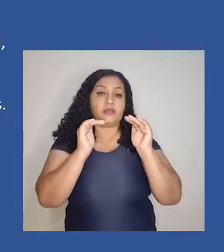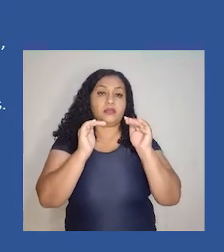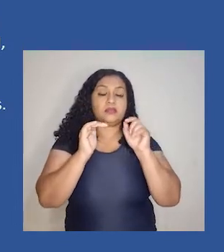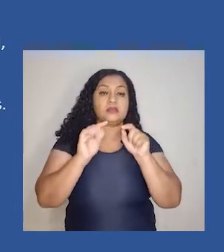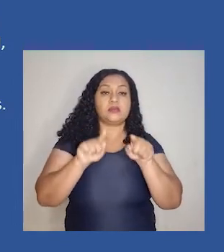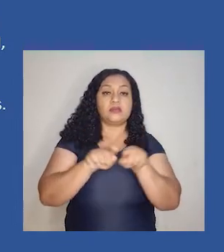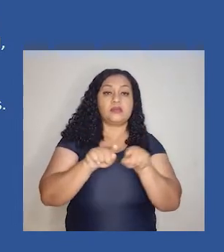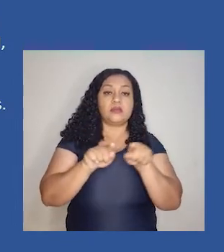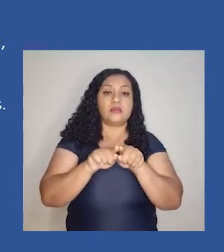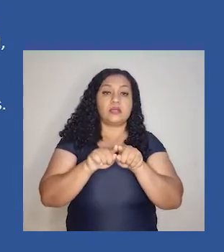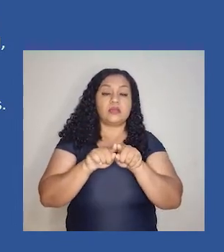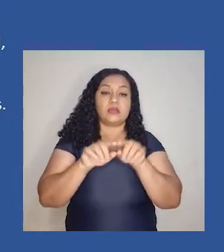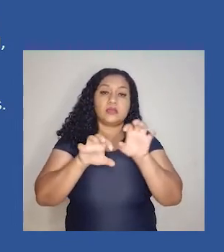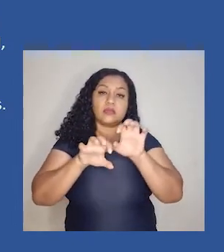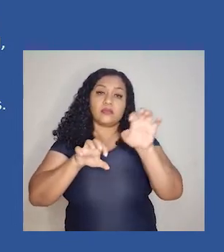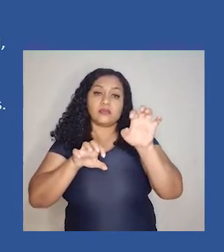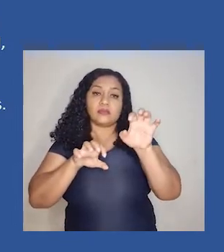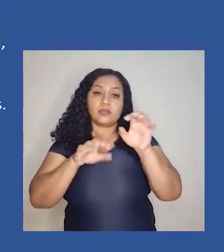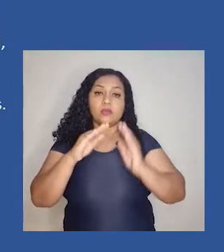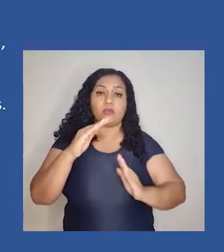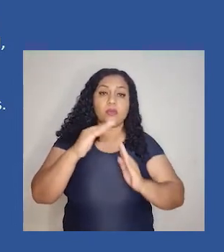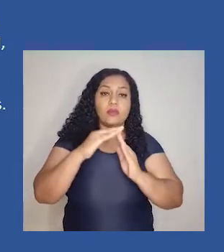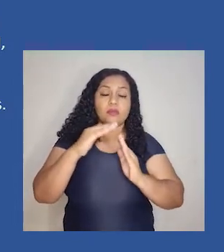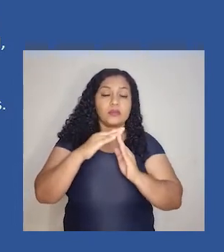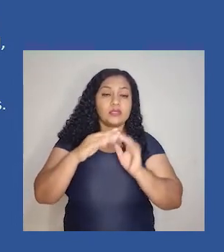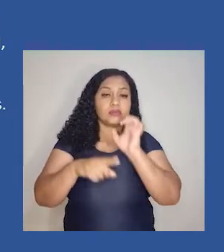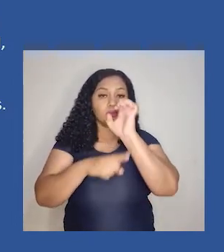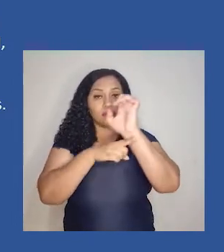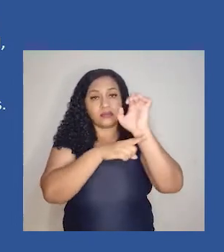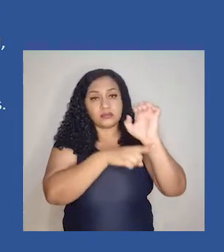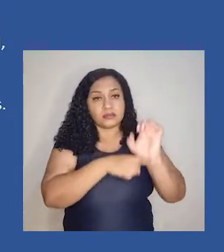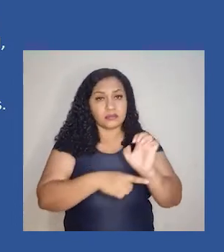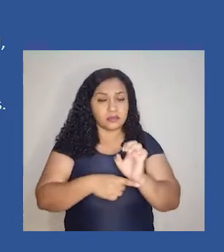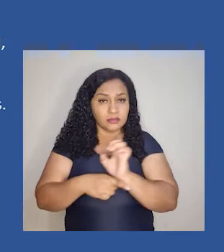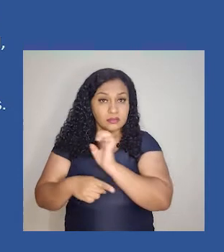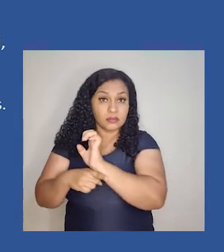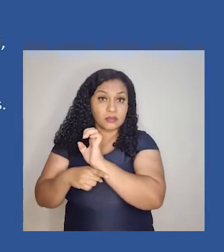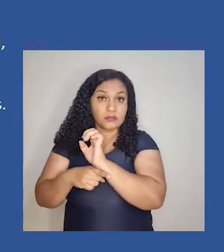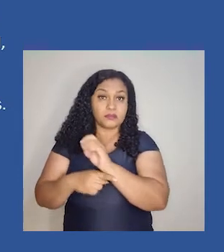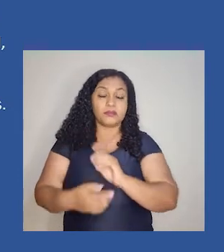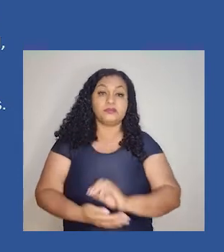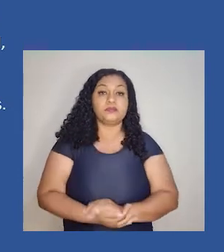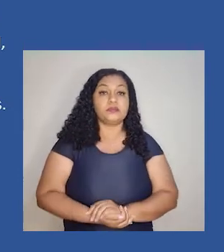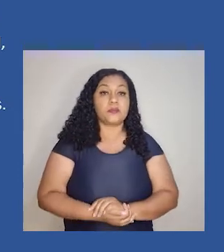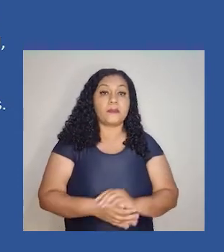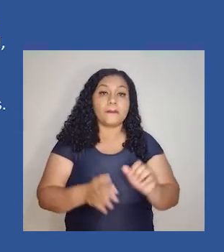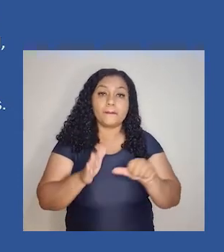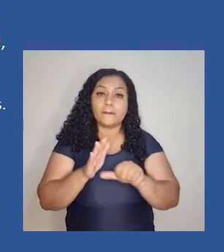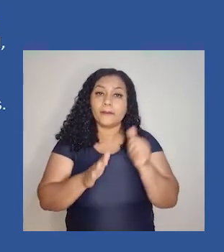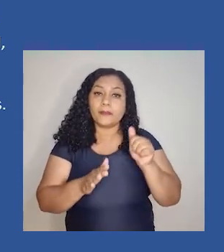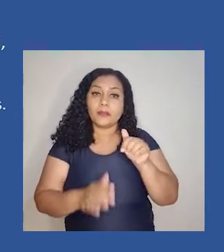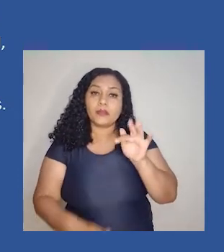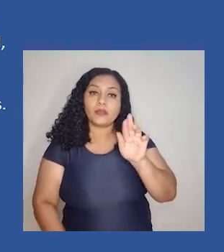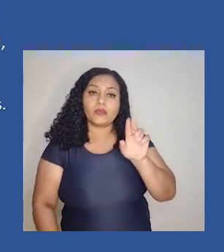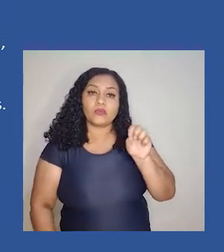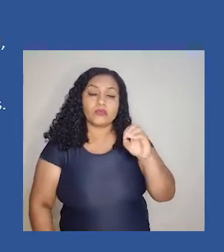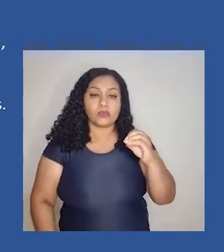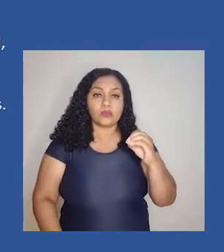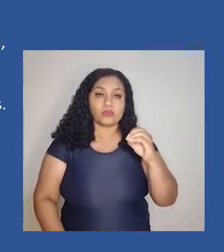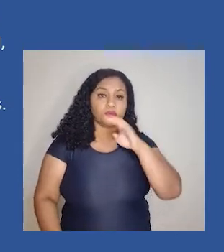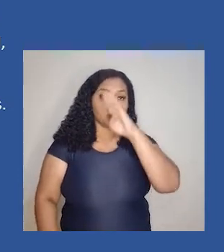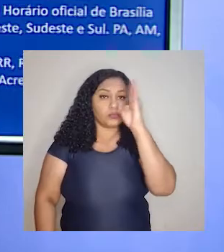aqui no Brasil a gente fez né obedecendo a divisão limítrofe metro territorial dos Estados